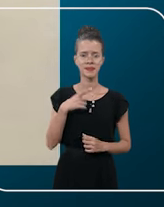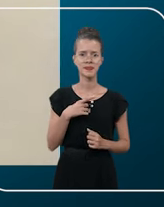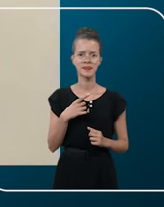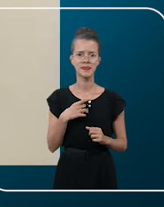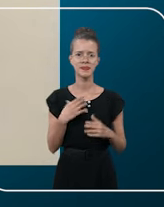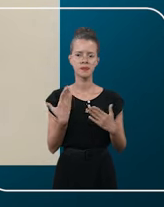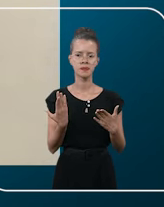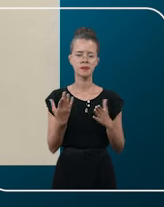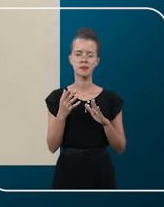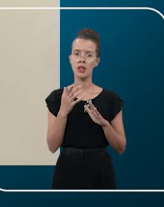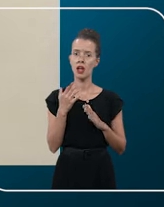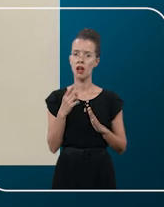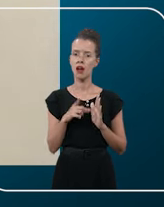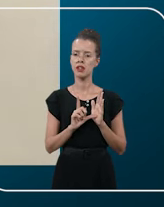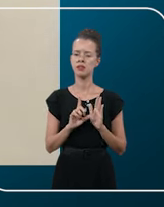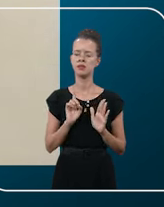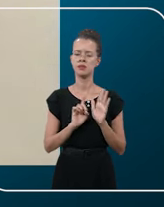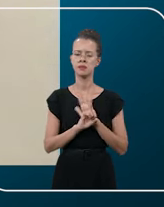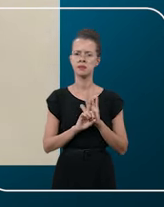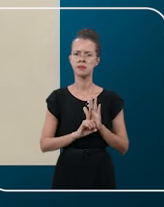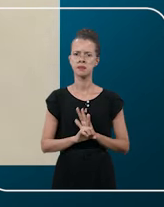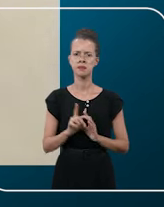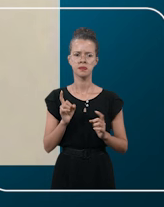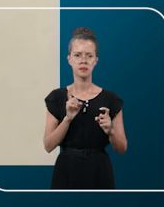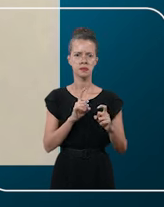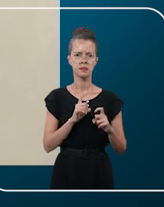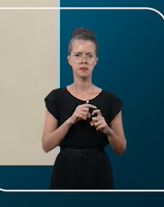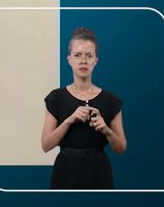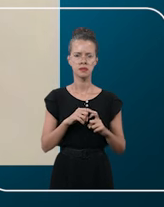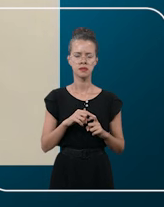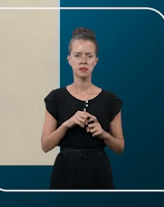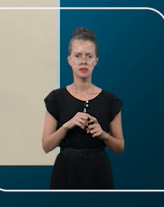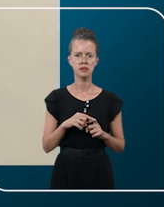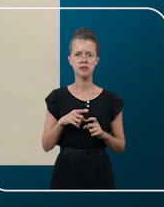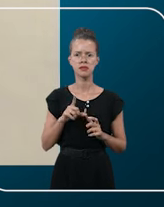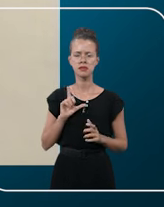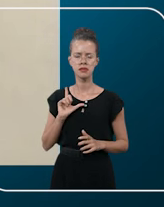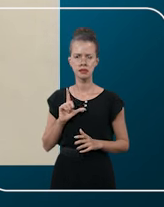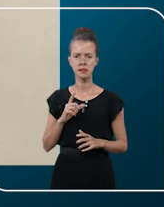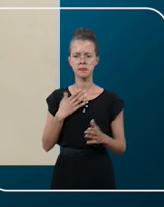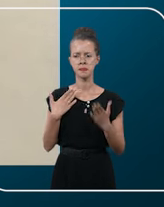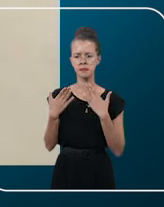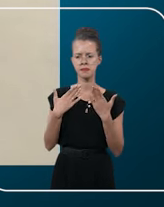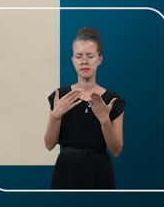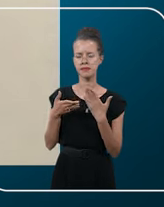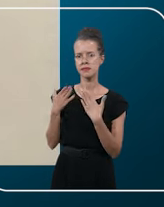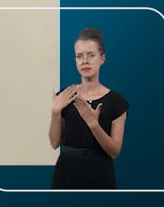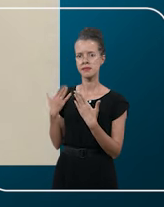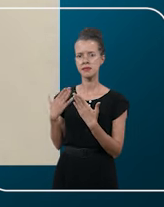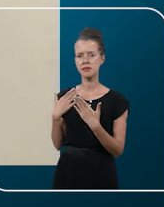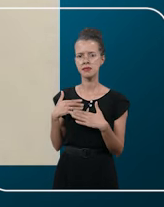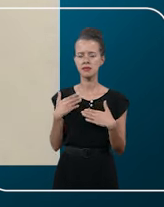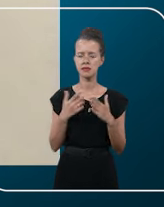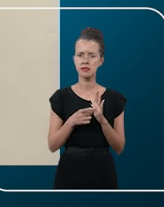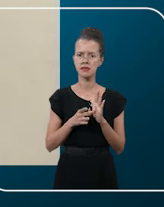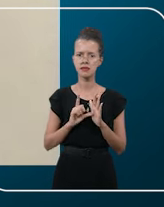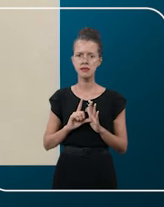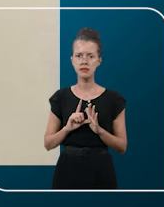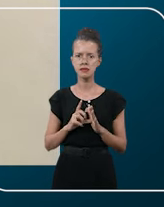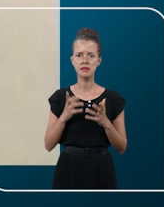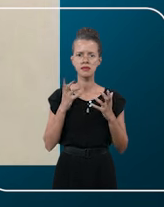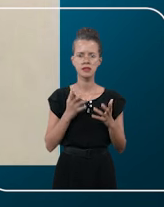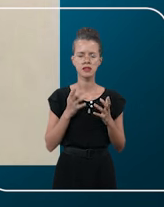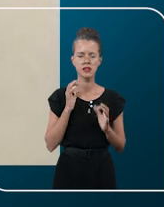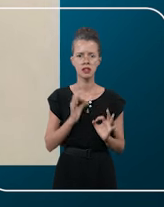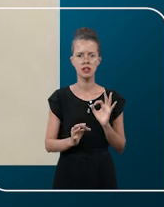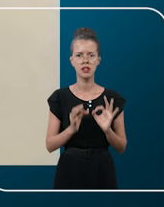previamente com dois profissionais, pelo menos, aí, qualificados. E antes mesmo de buscar a judicialização, depois de passar por esses